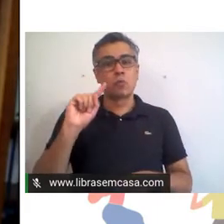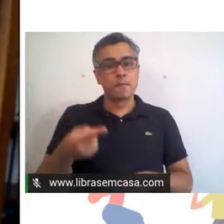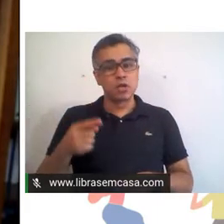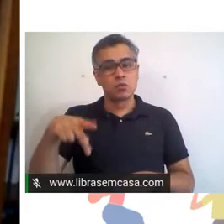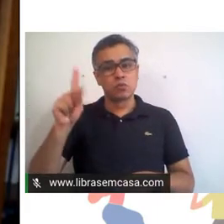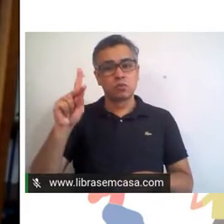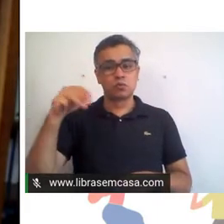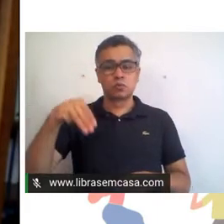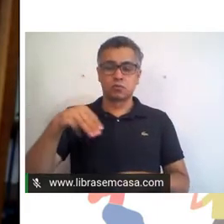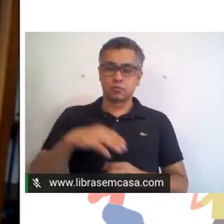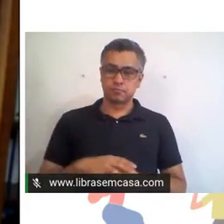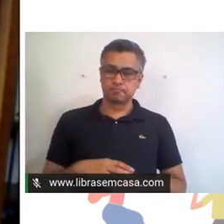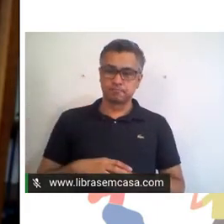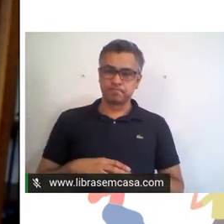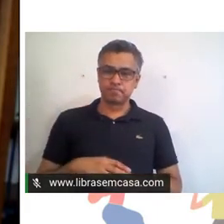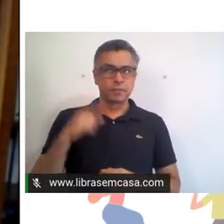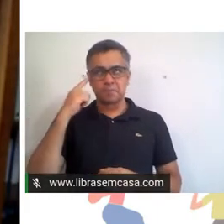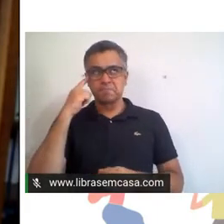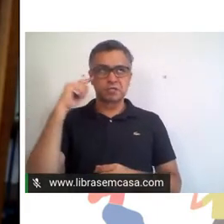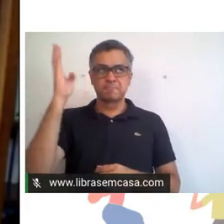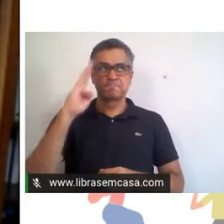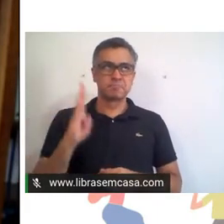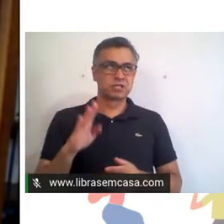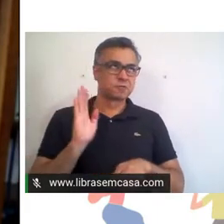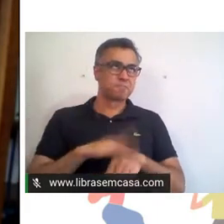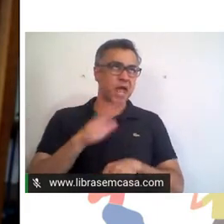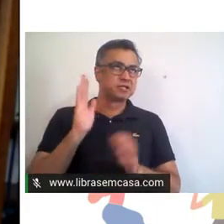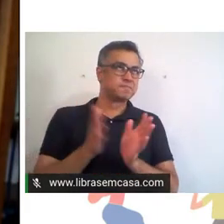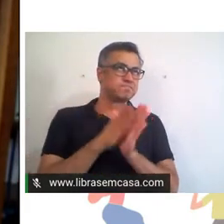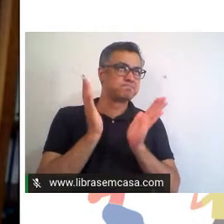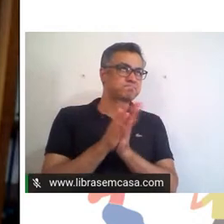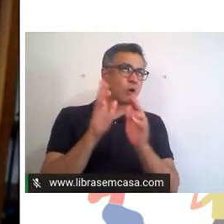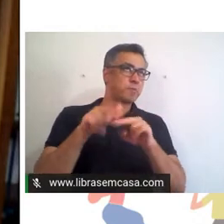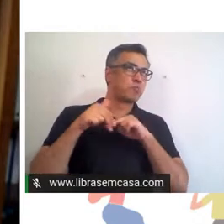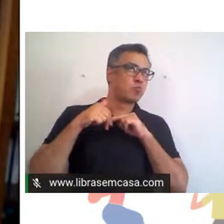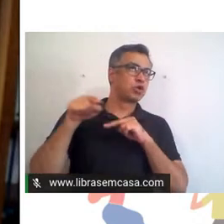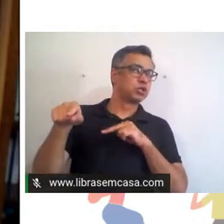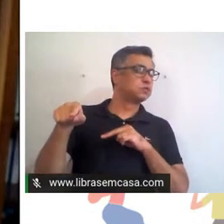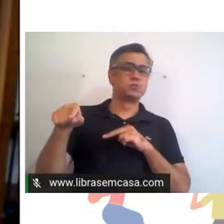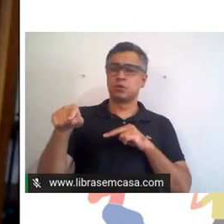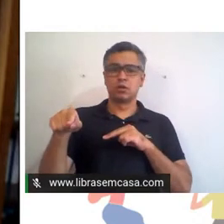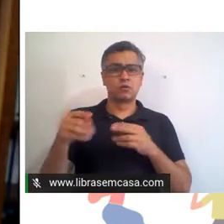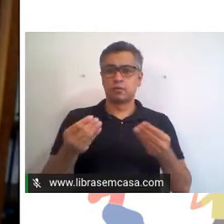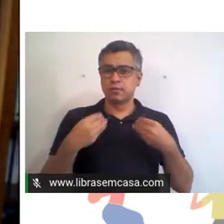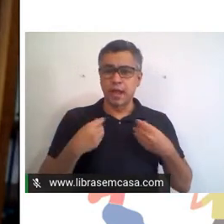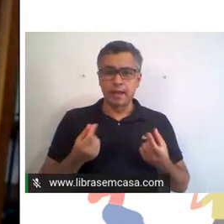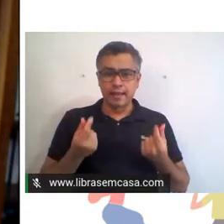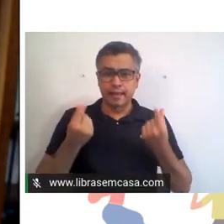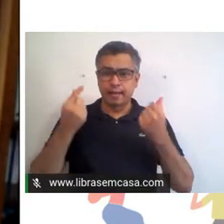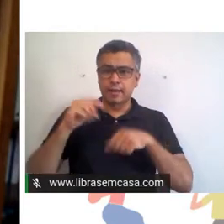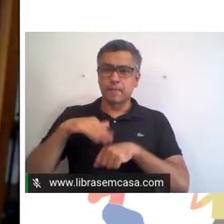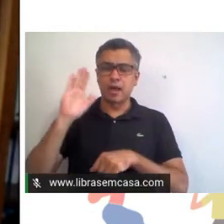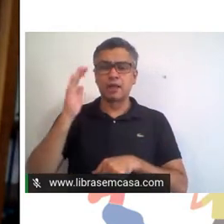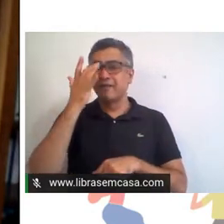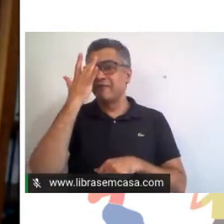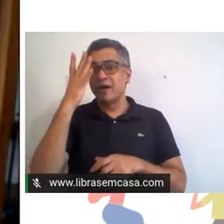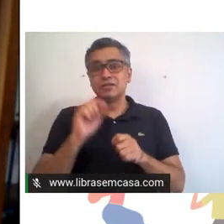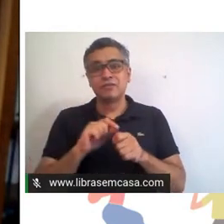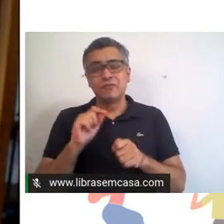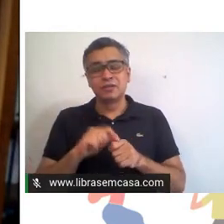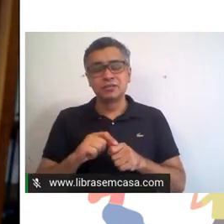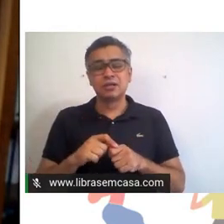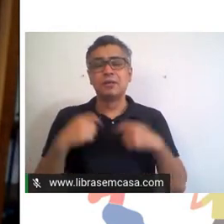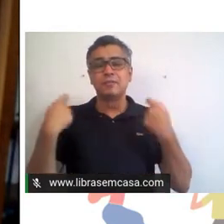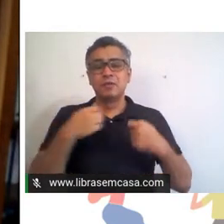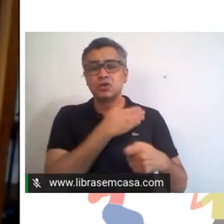Brasil mais pobre, na verdade nos tornou mais rico, né? Isto foi fácil de fazer, basta você aplicar